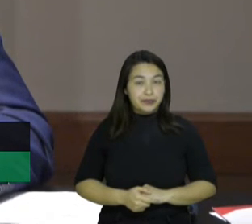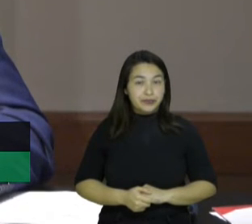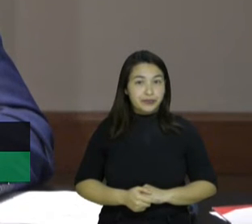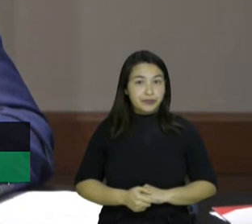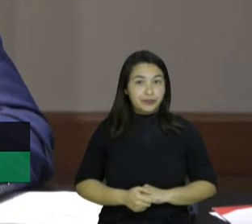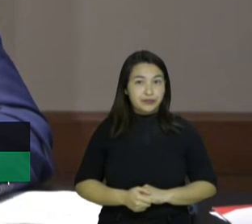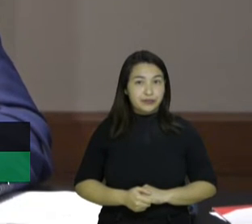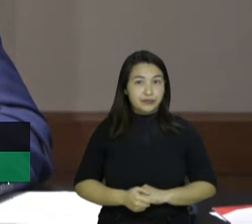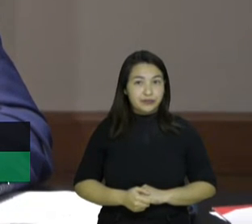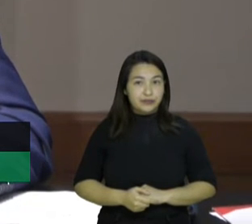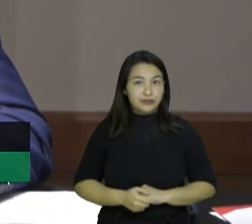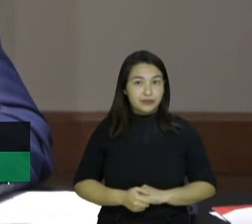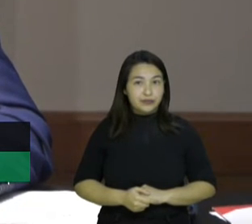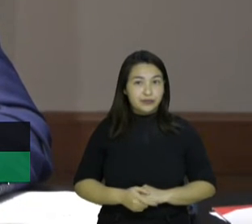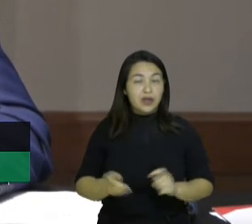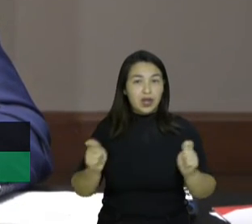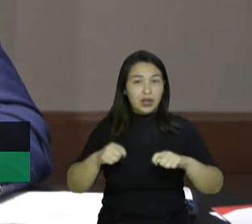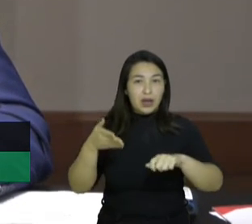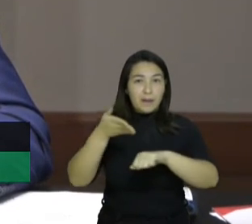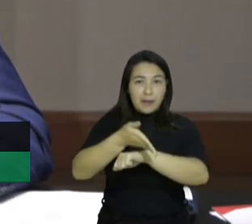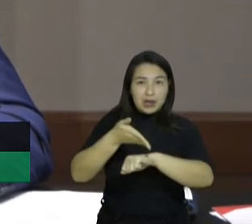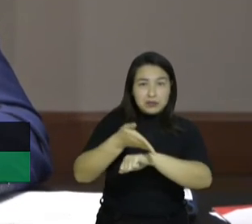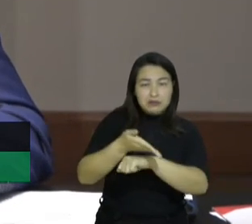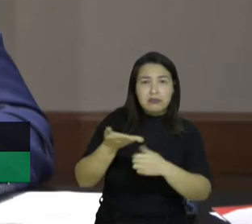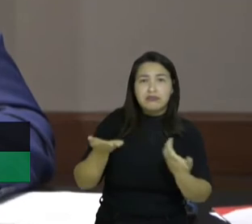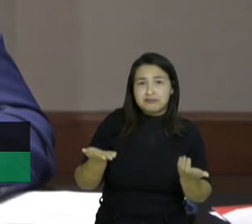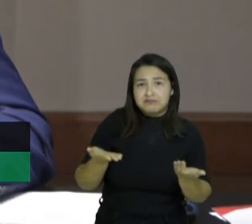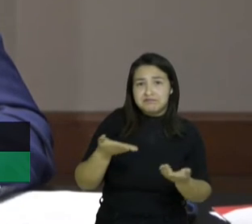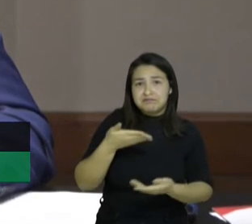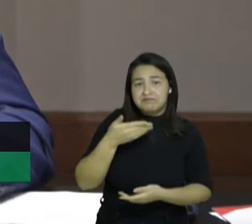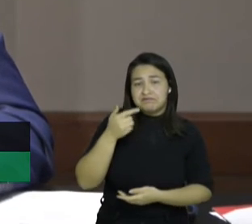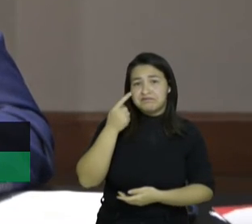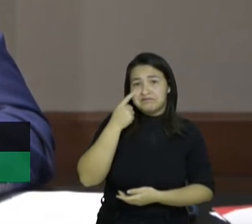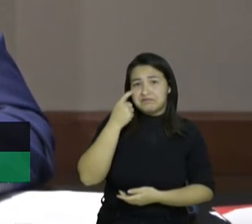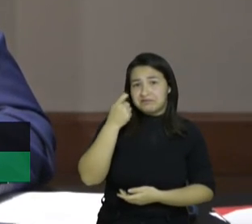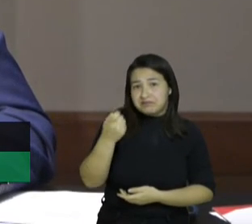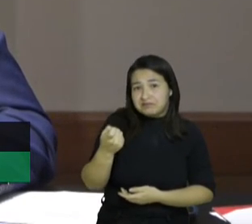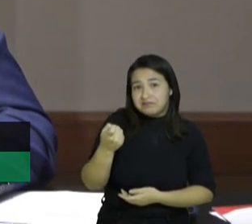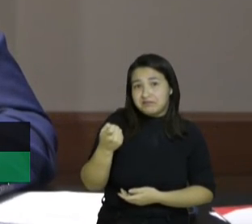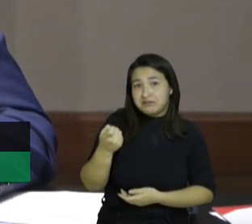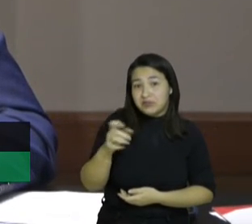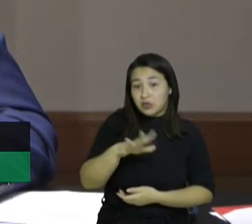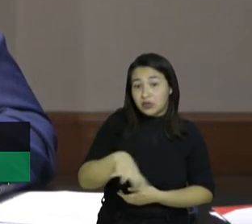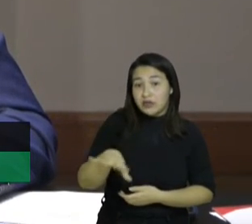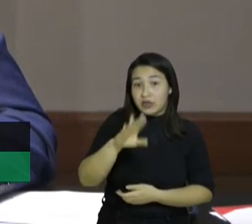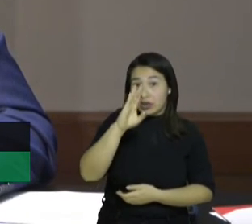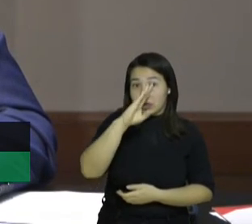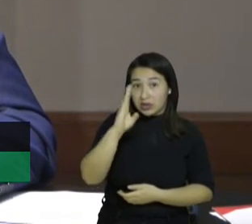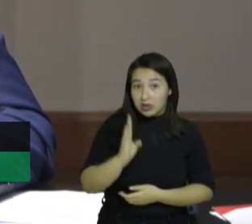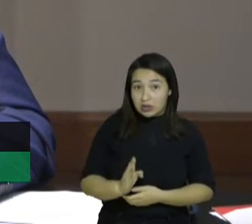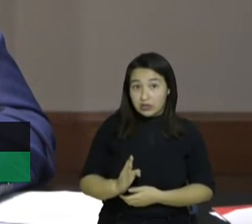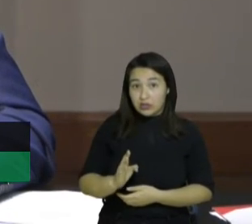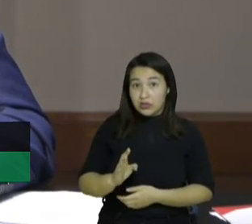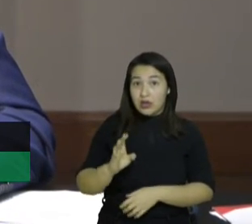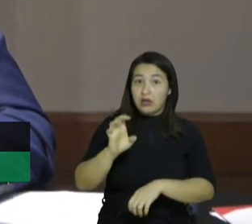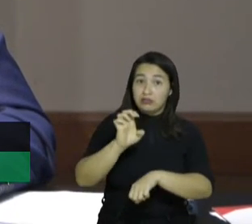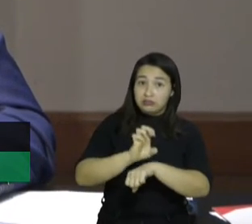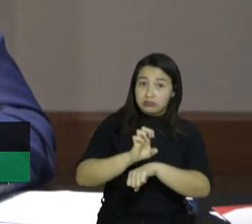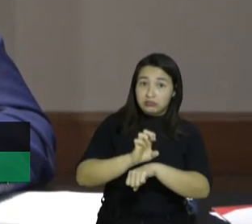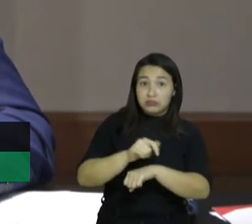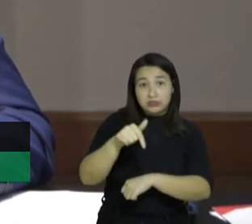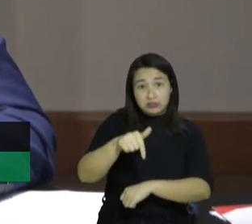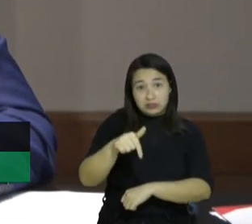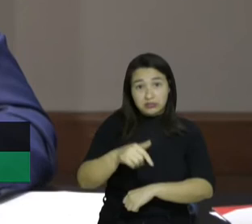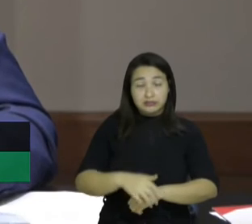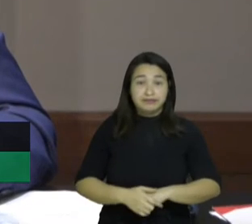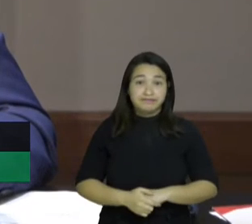uma participação interessante no nível subnacional que é o nível dos Estados né então Eh